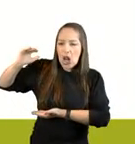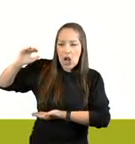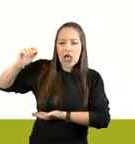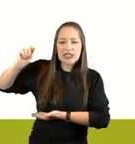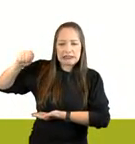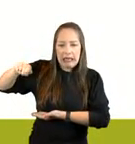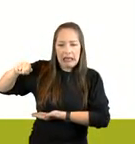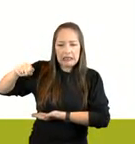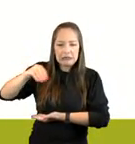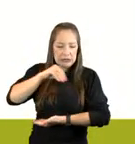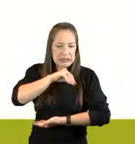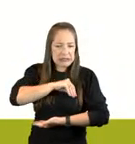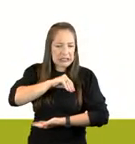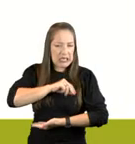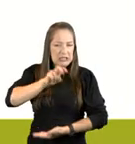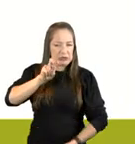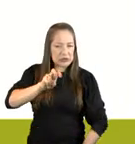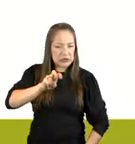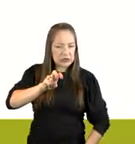E o salário, né?